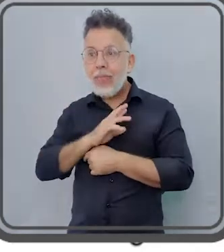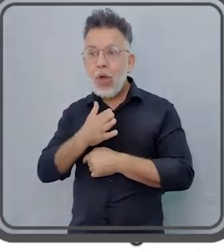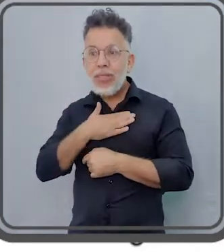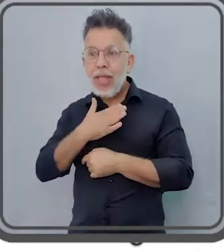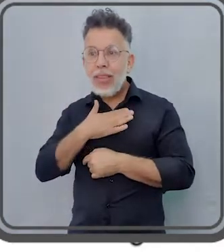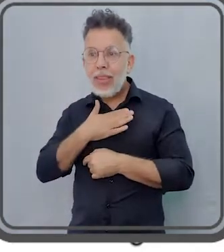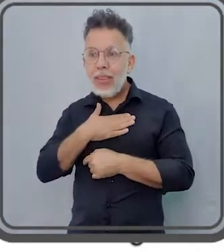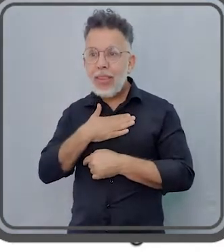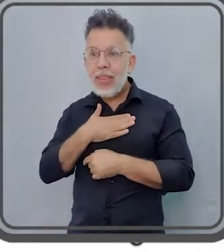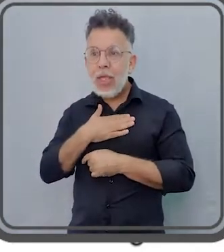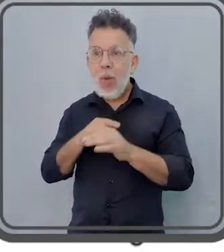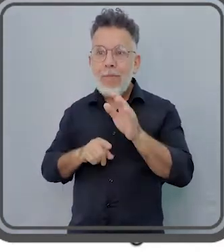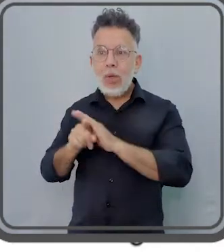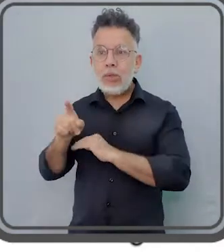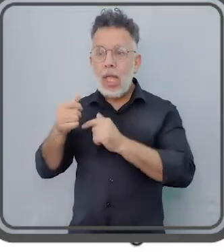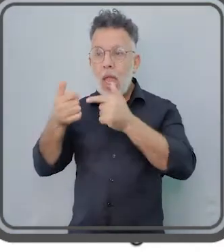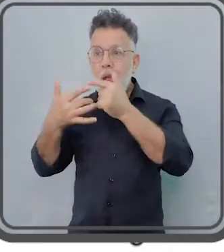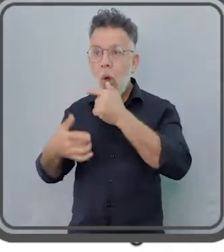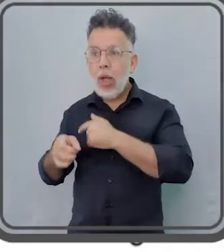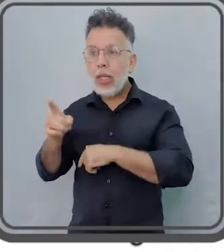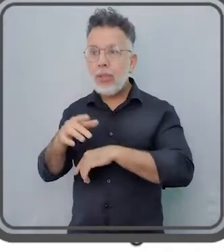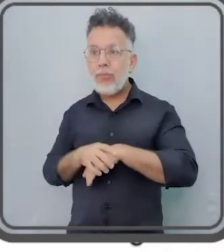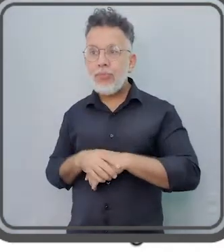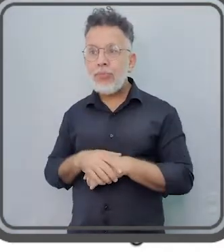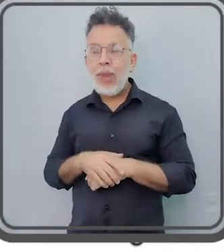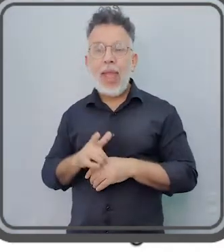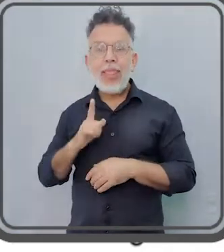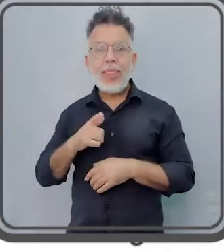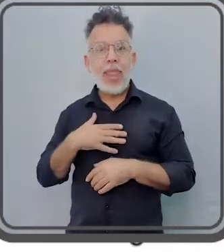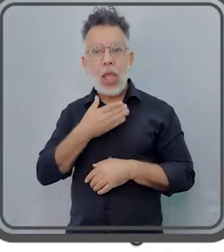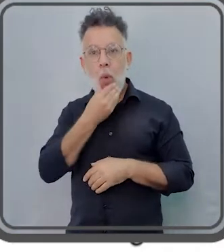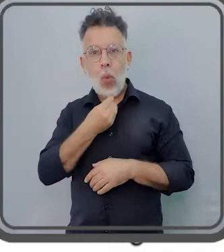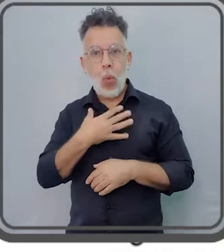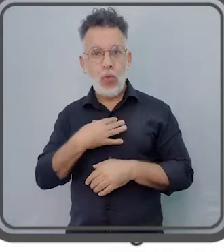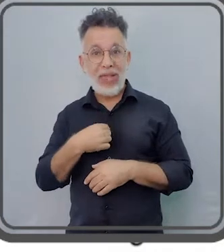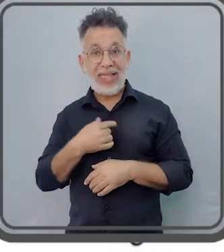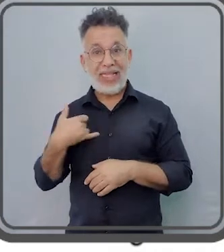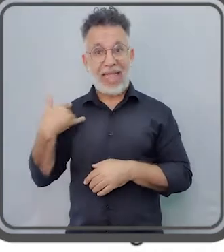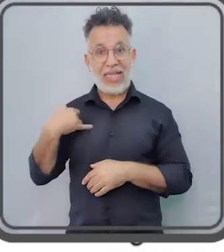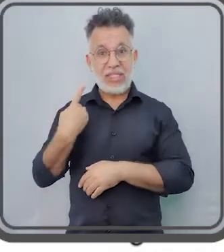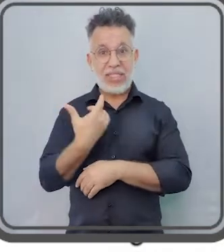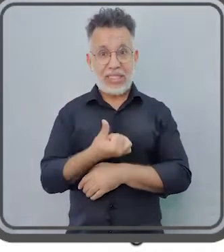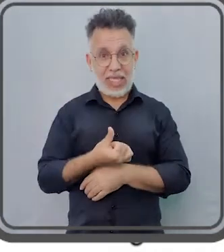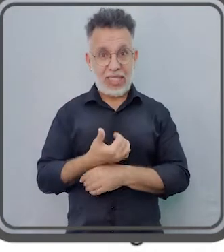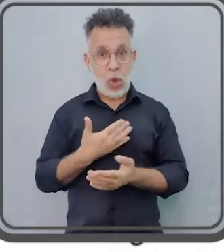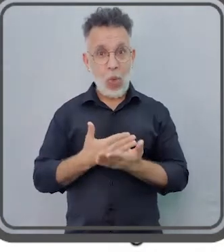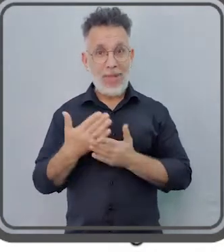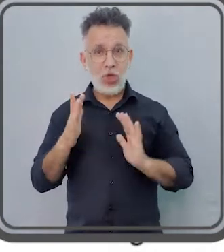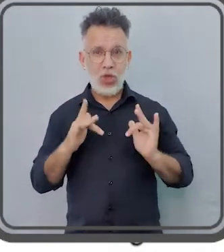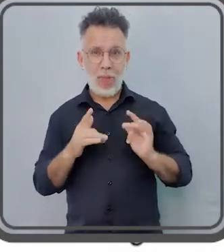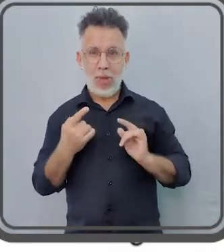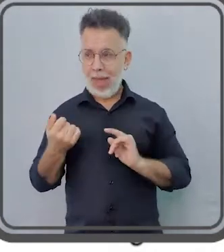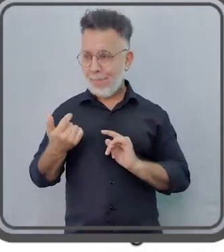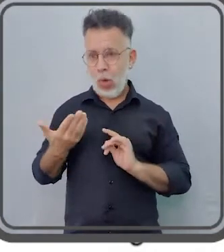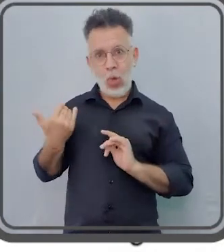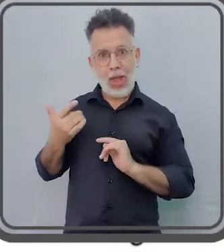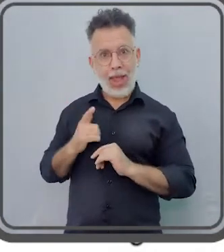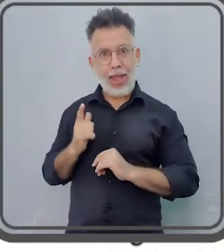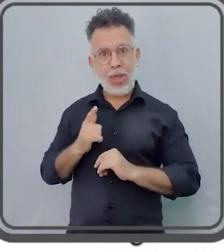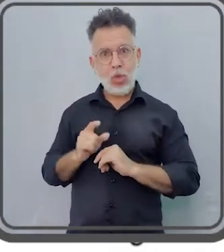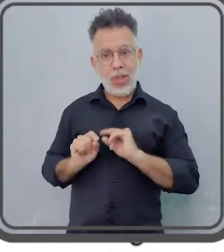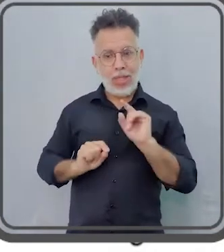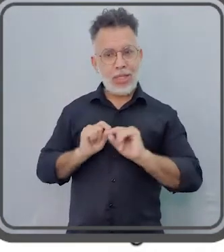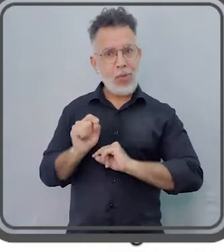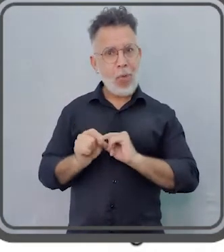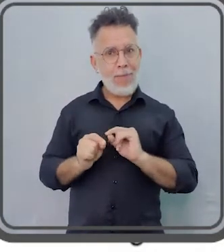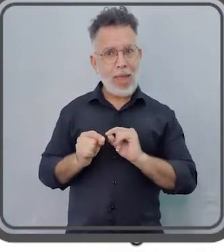O Eduardo comenta aqui: eu tenho um filho de 16 anos que começou a namorar faz pouco tempo e eu estou nesse momento de abrir espaço para